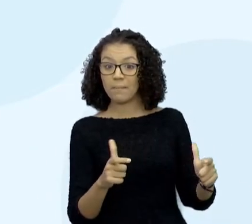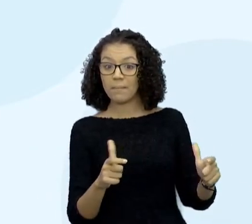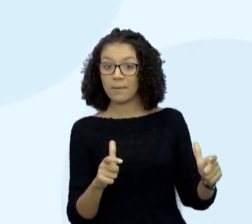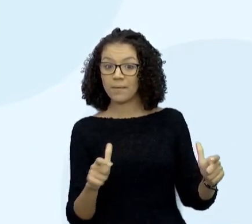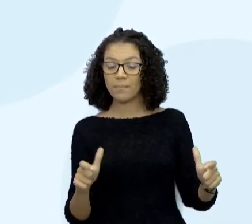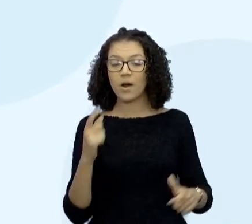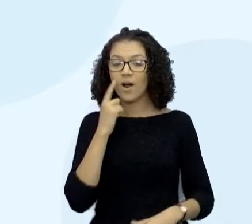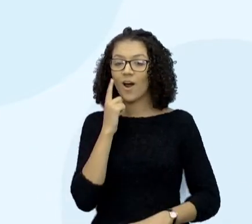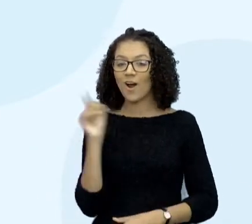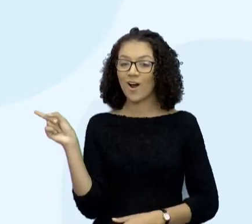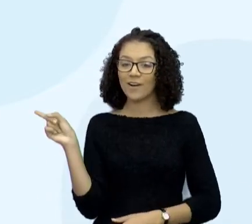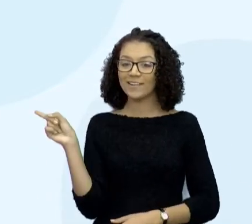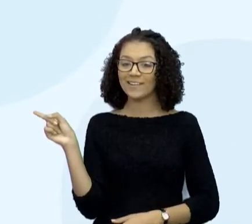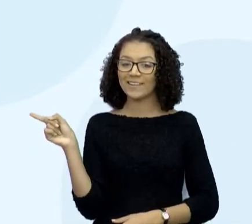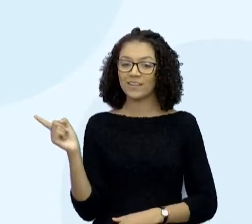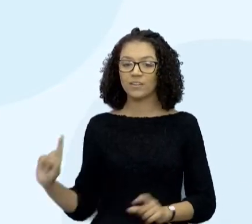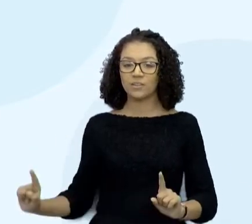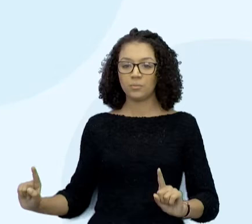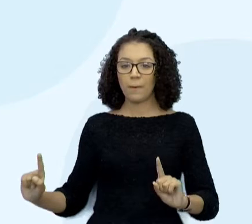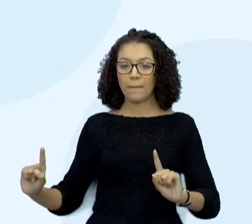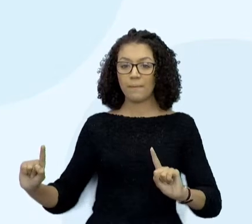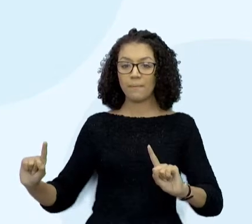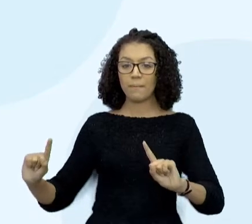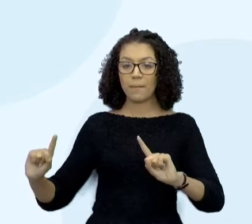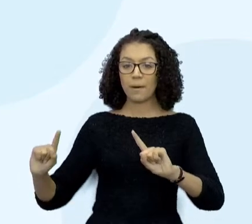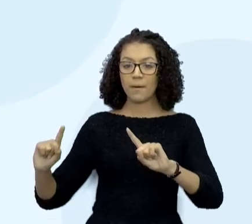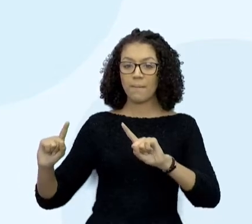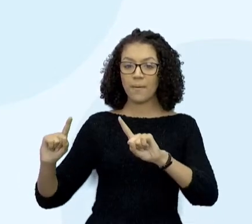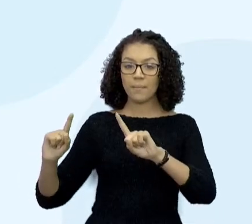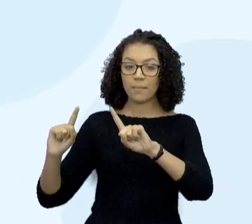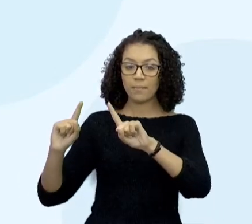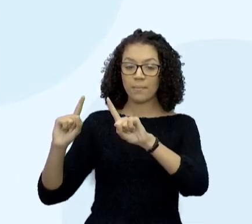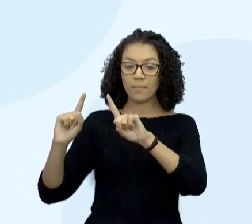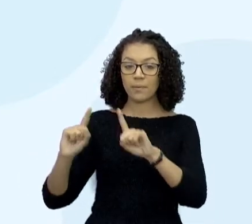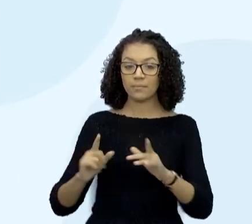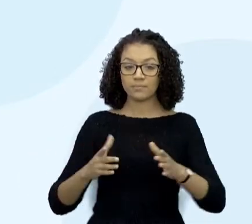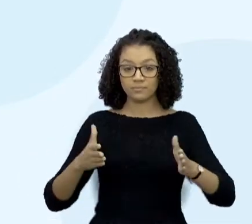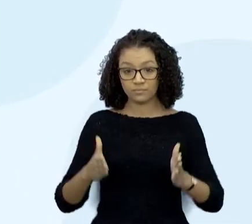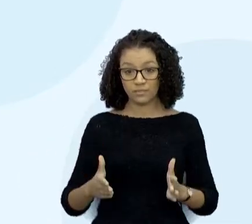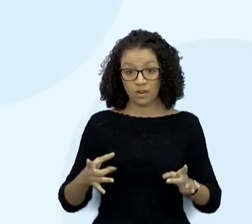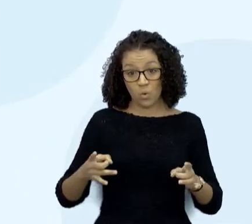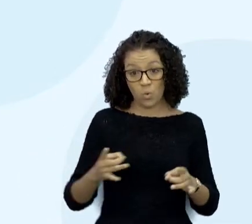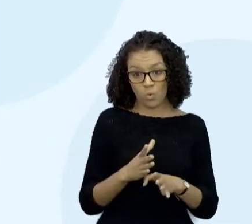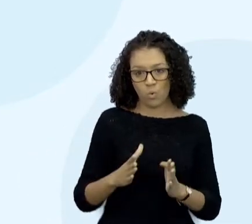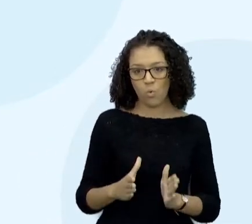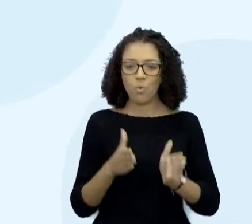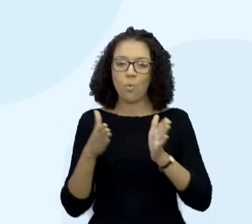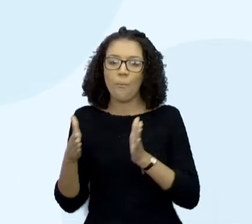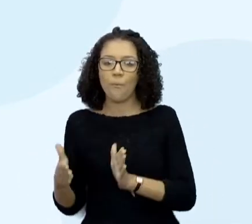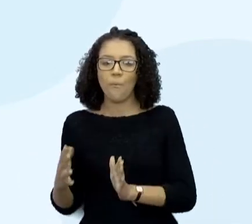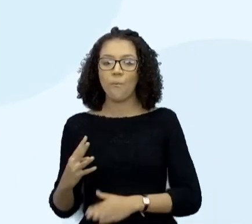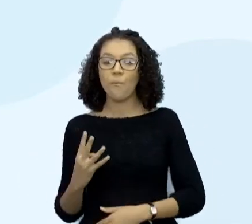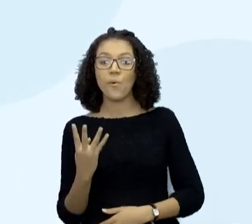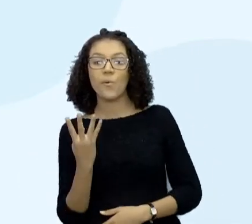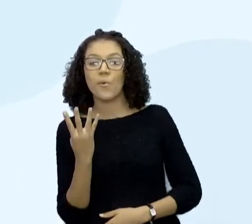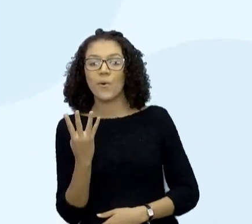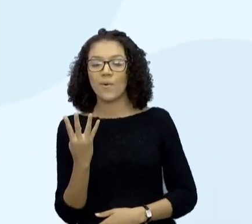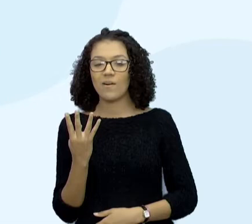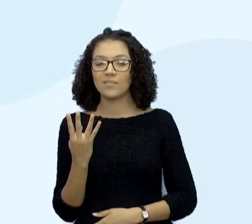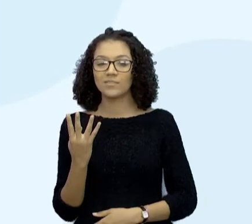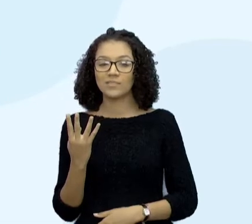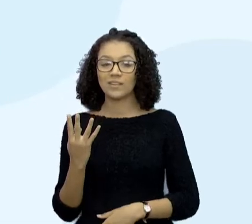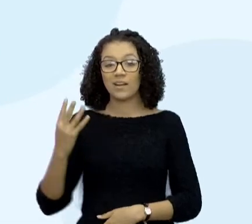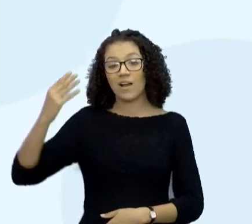diminuindo, mostrando aí nessa pirâmide etária. O estágio 4, ambas das taxas são